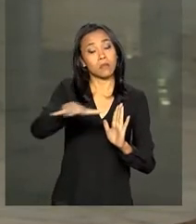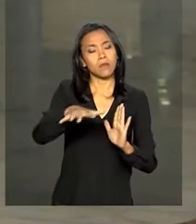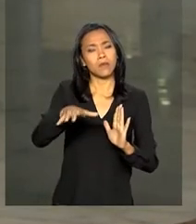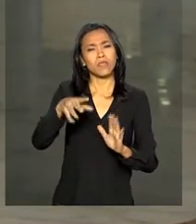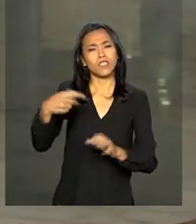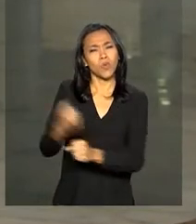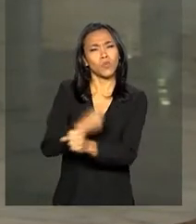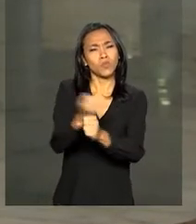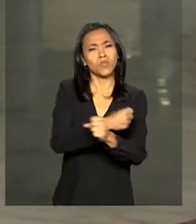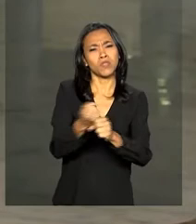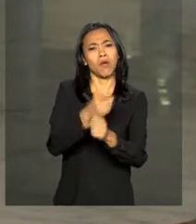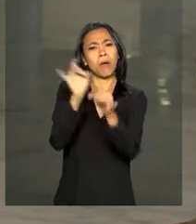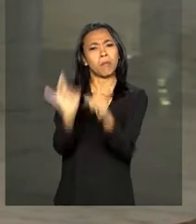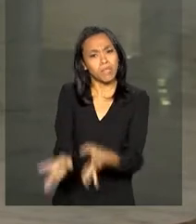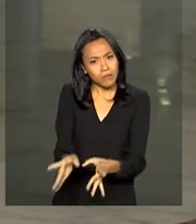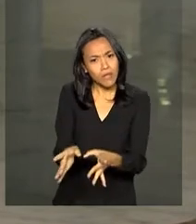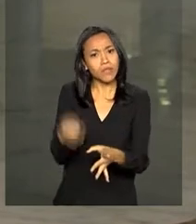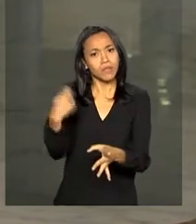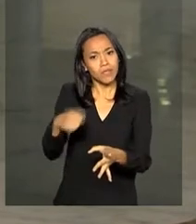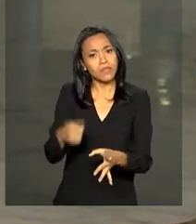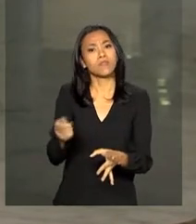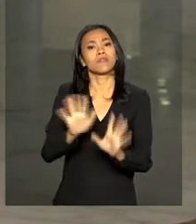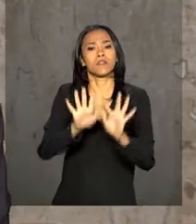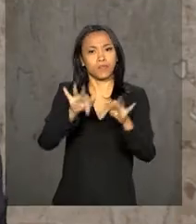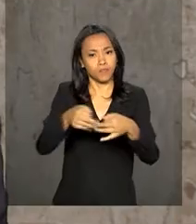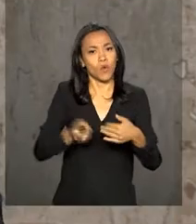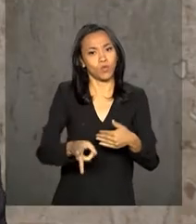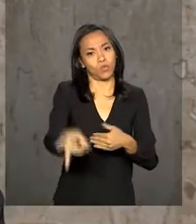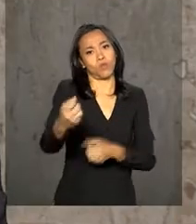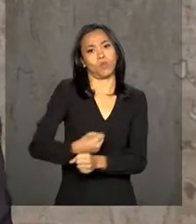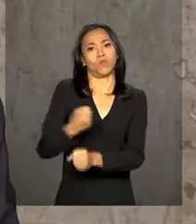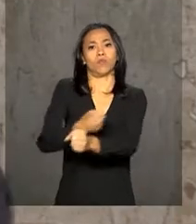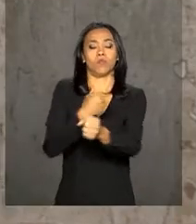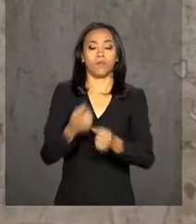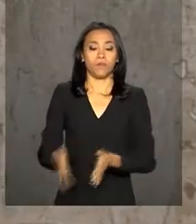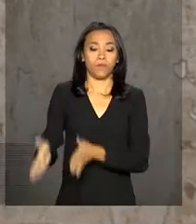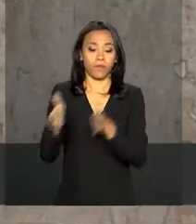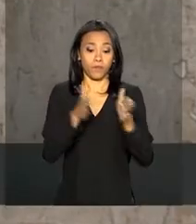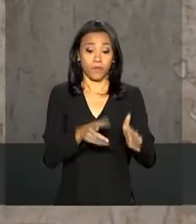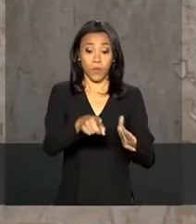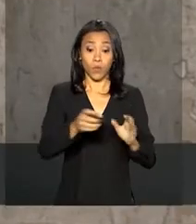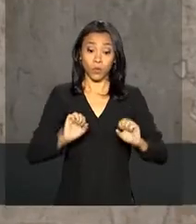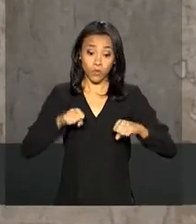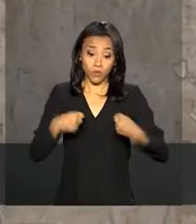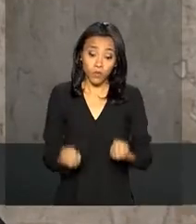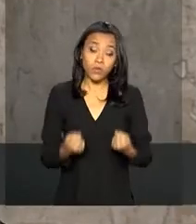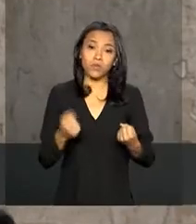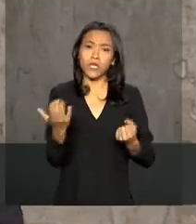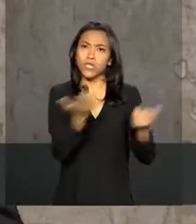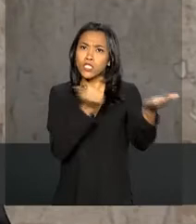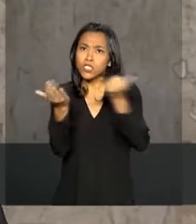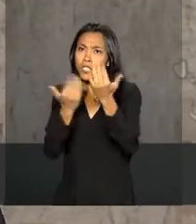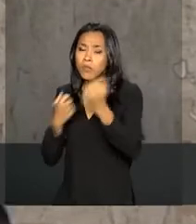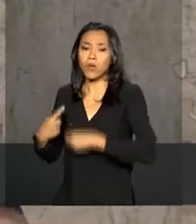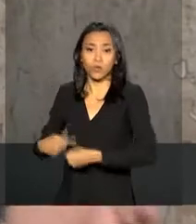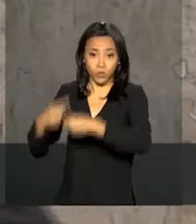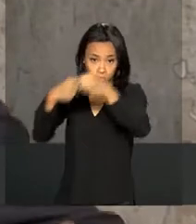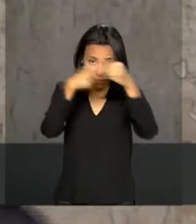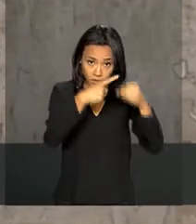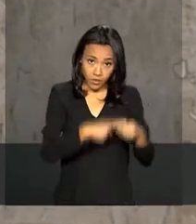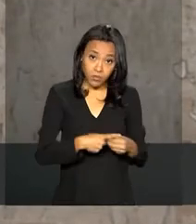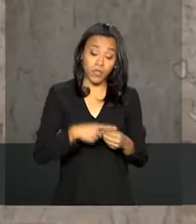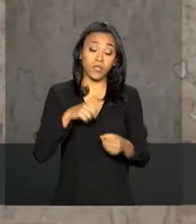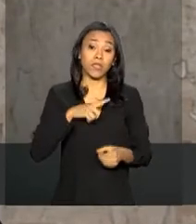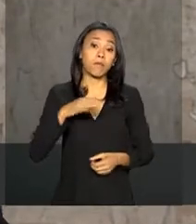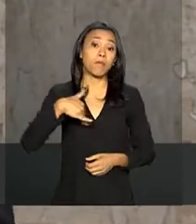e que precisam ser finalizadas o esforço que estamos fazendo é sentar com cada um desses municípios e ter mais de